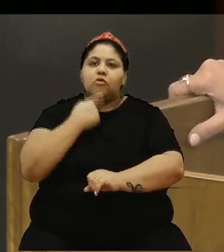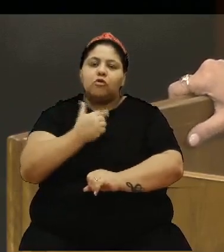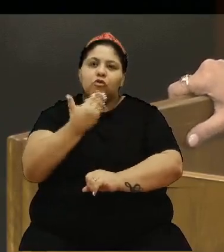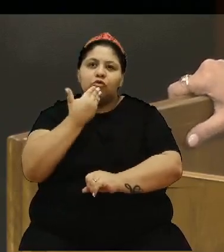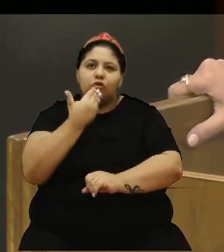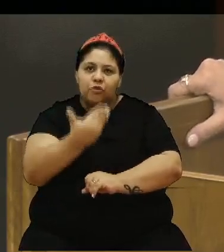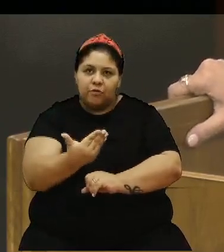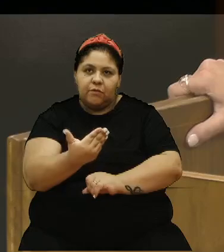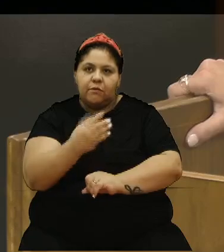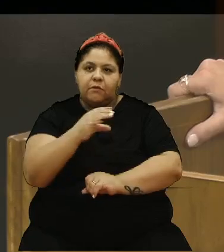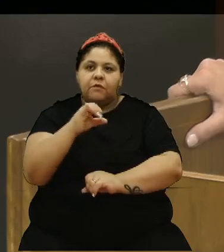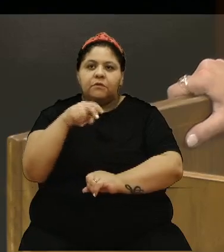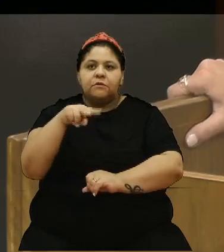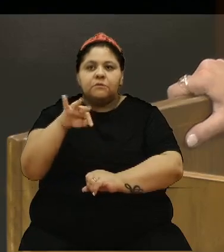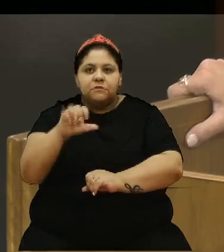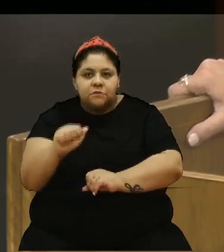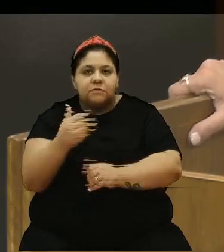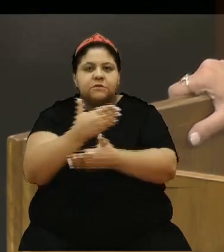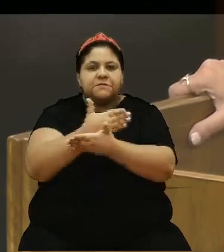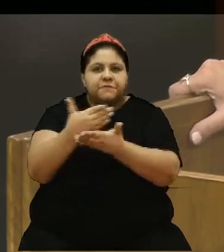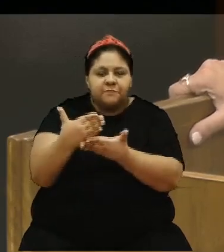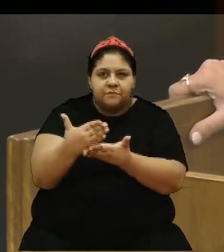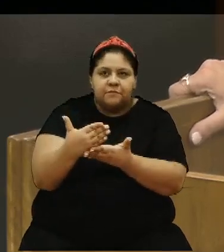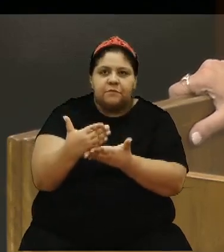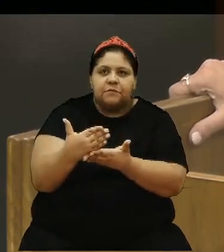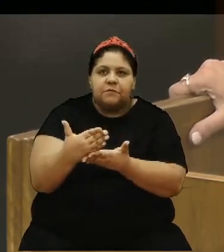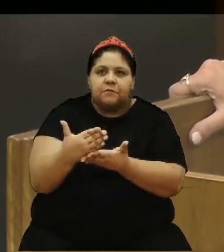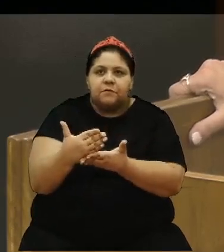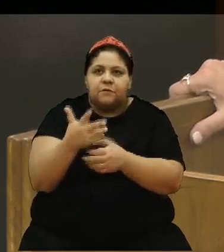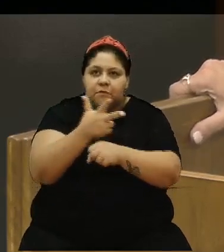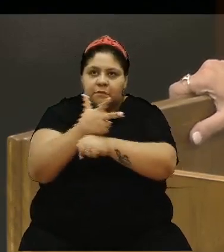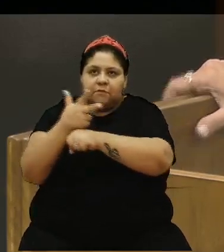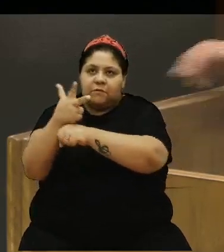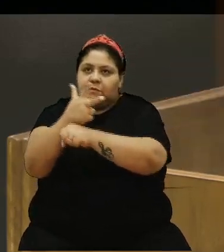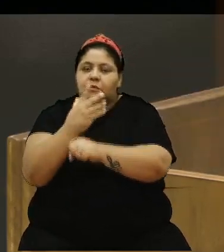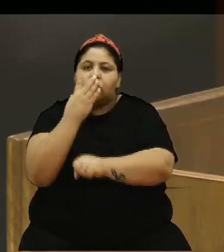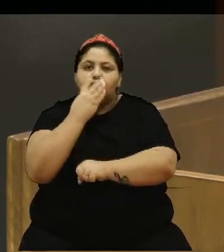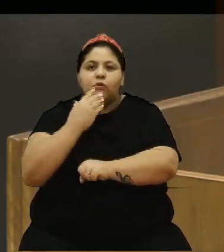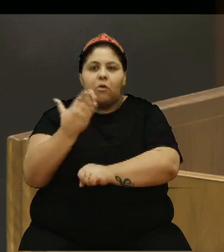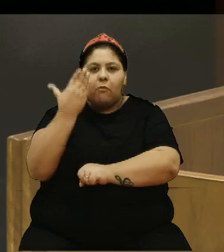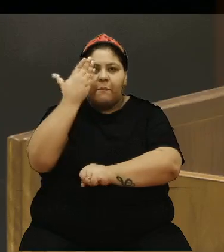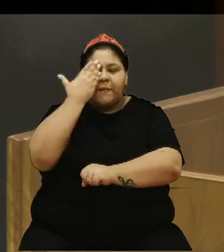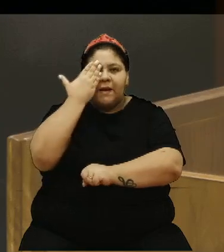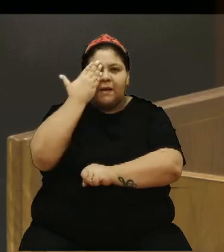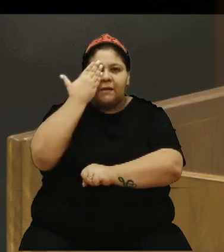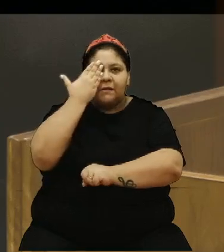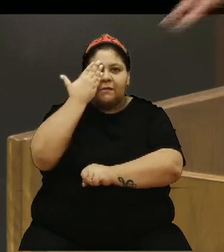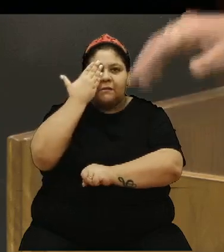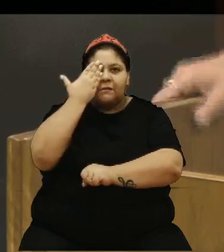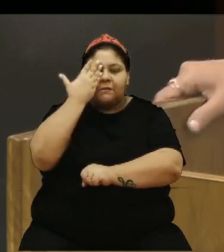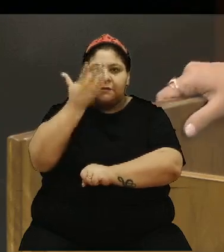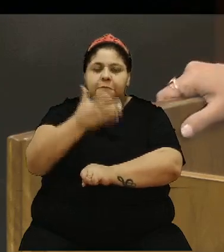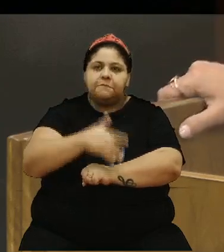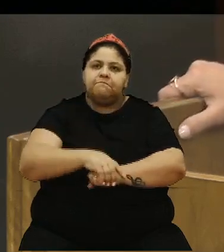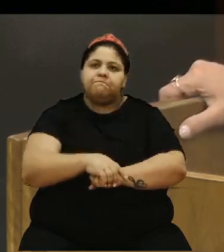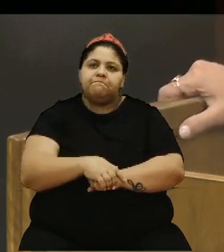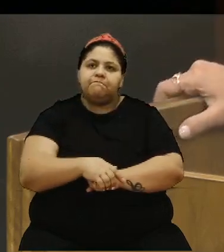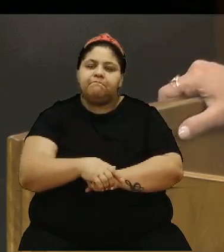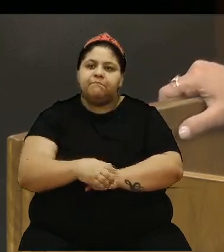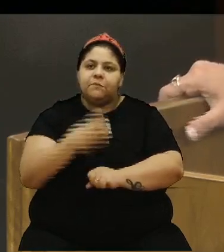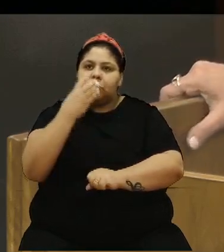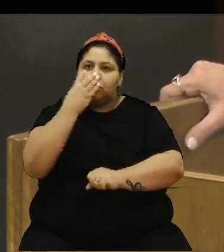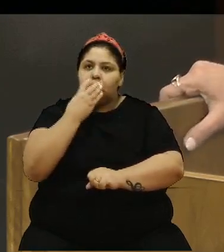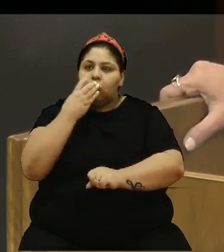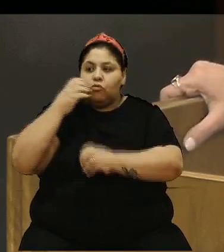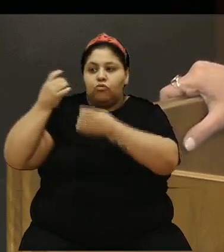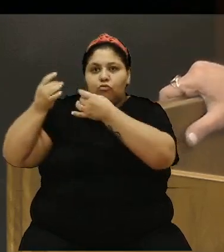para a Cíntia iniciar o vídeo do cão pirata, que é o caso do cão